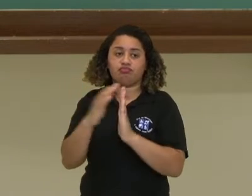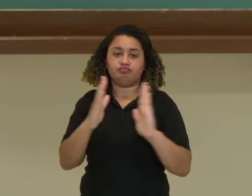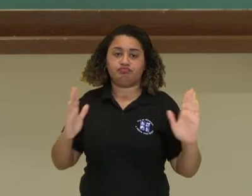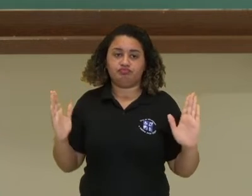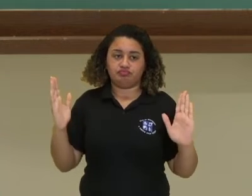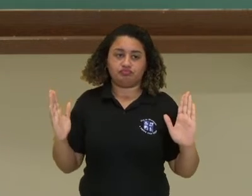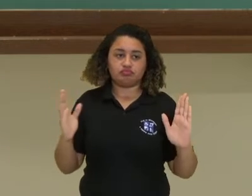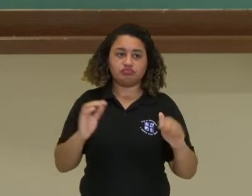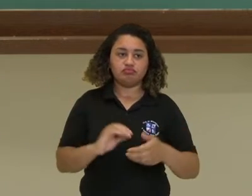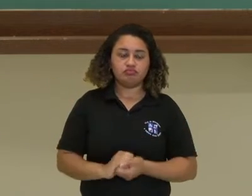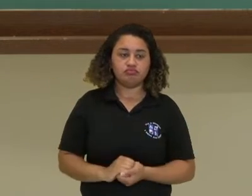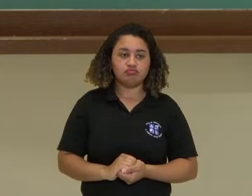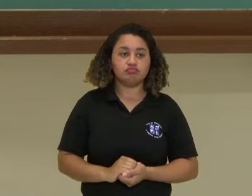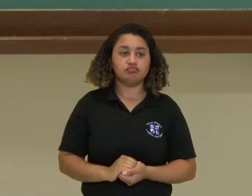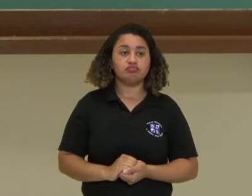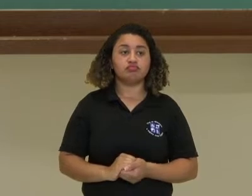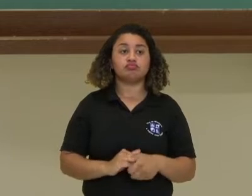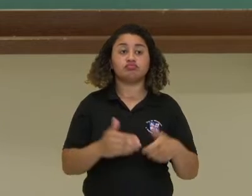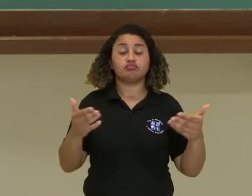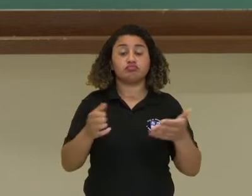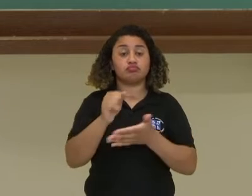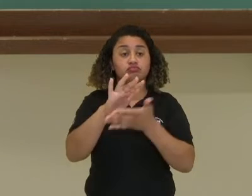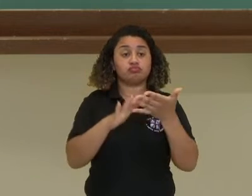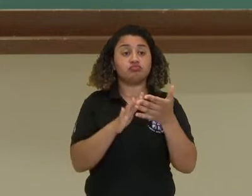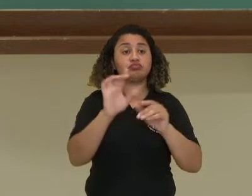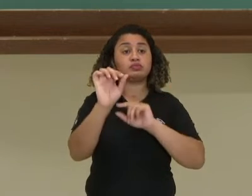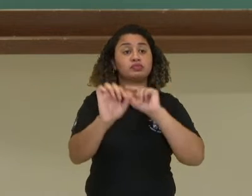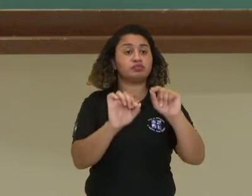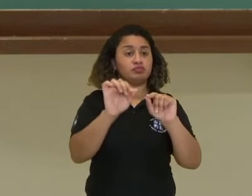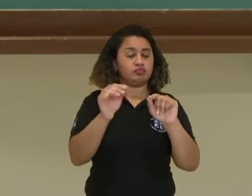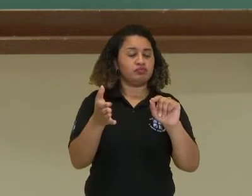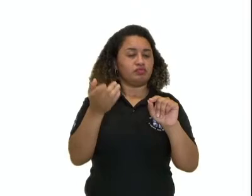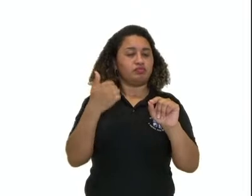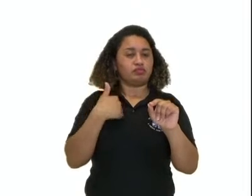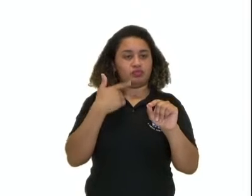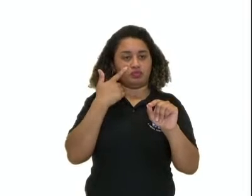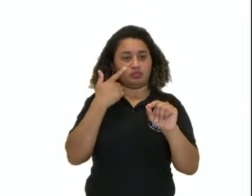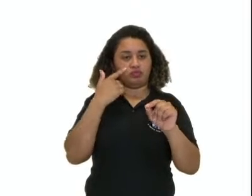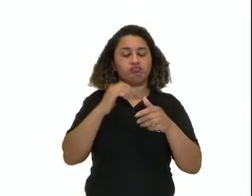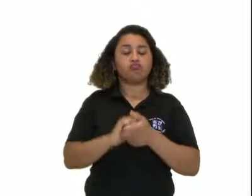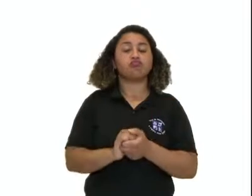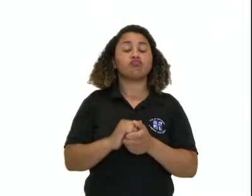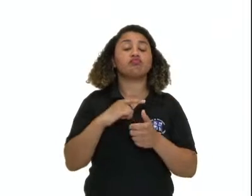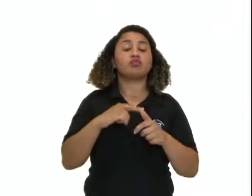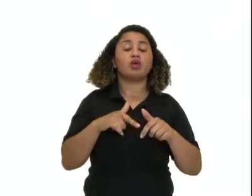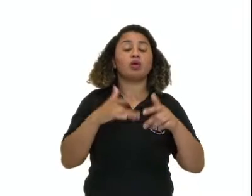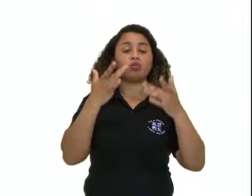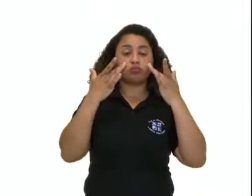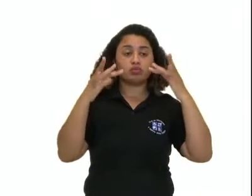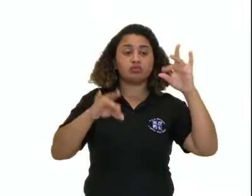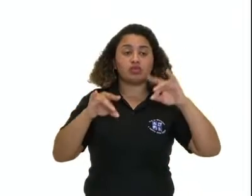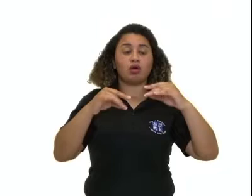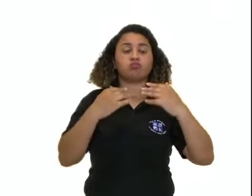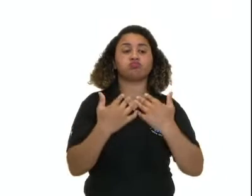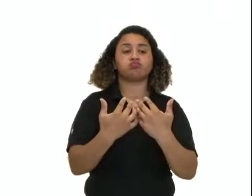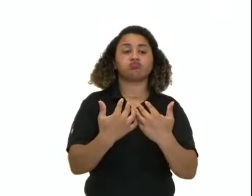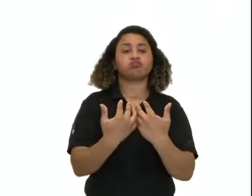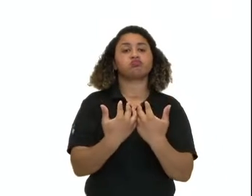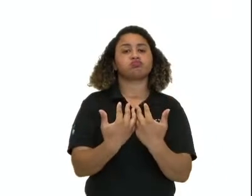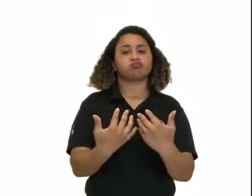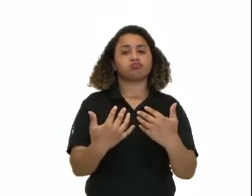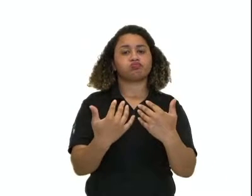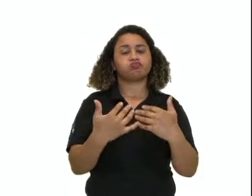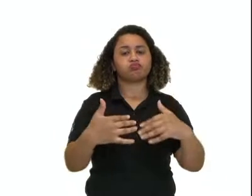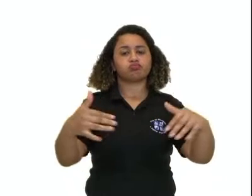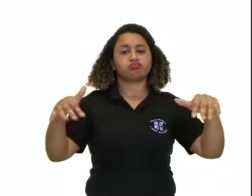Exercício, pessoal. Então, em um teatro, As poltronas da plateia são dispostas